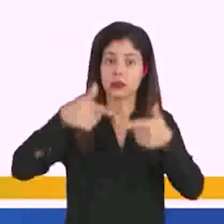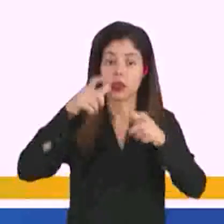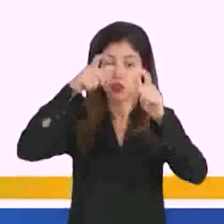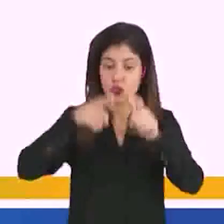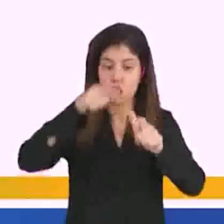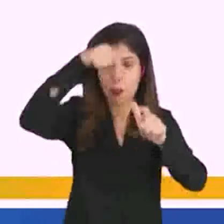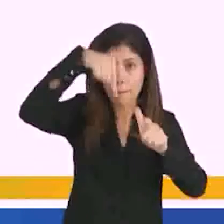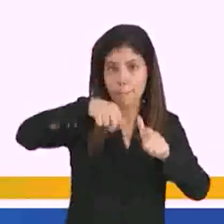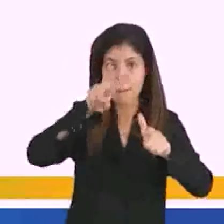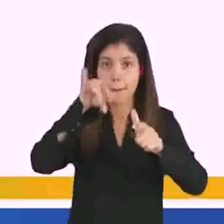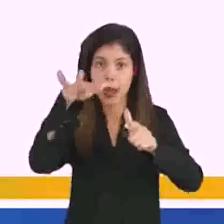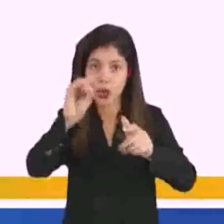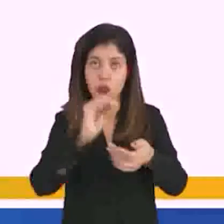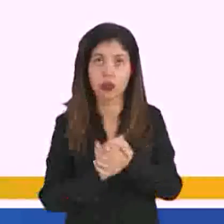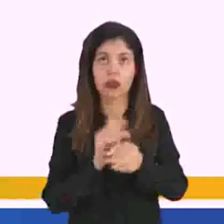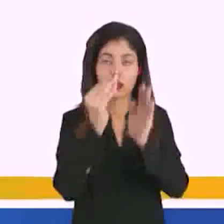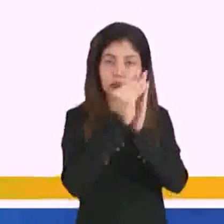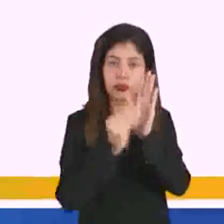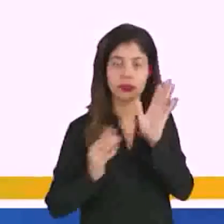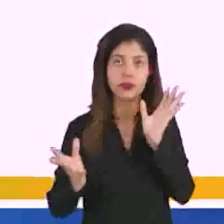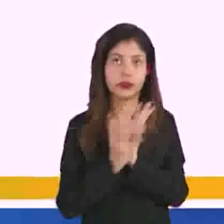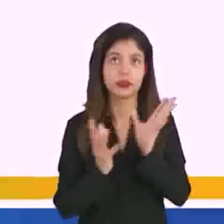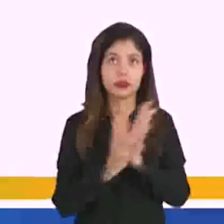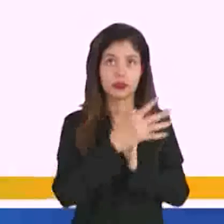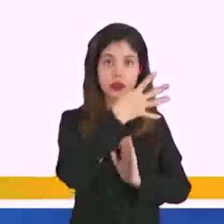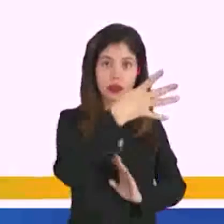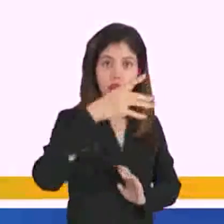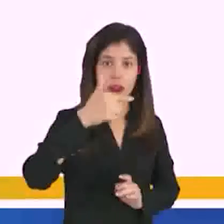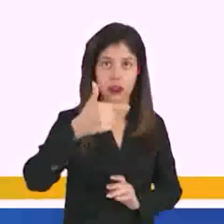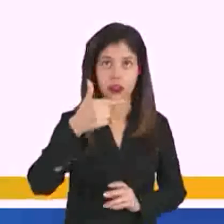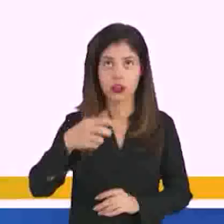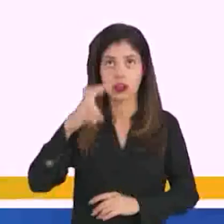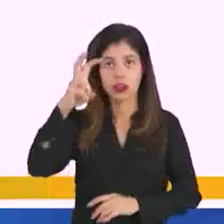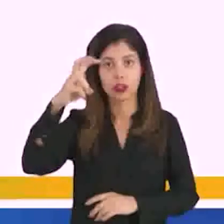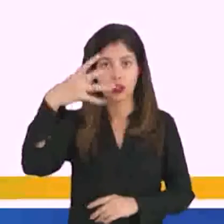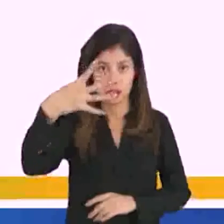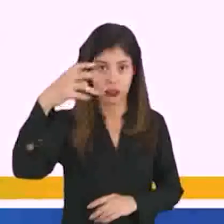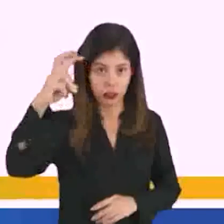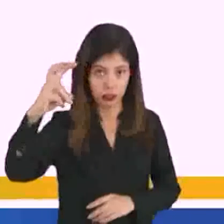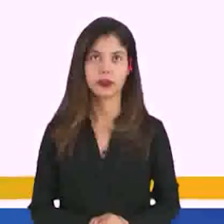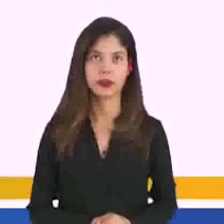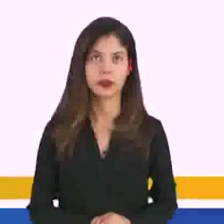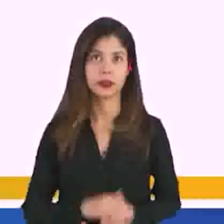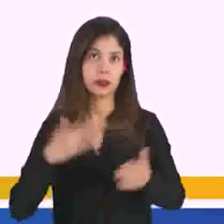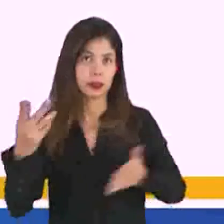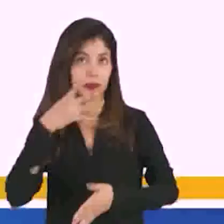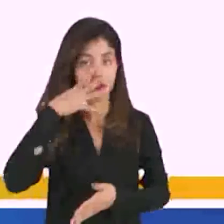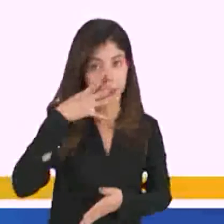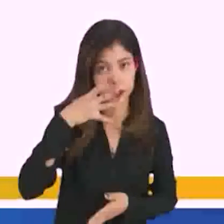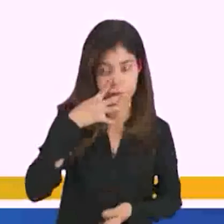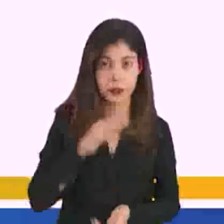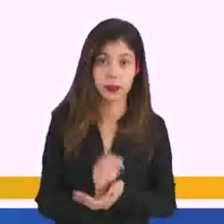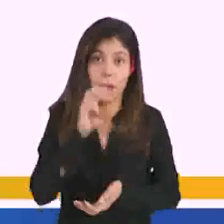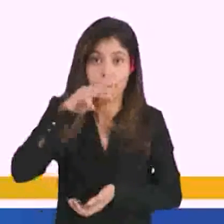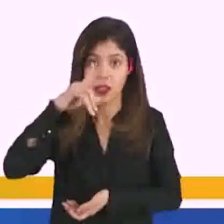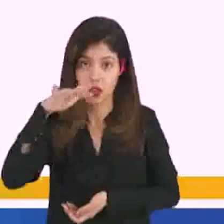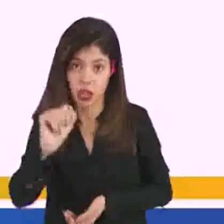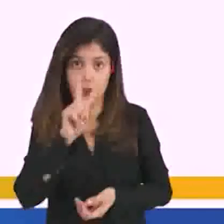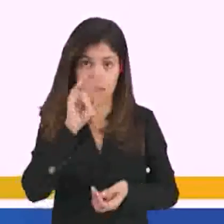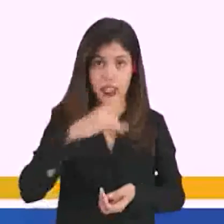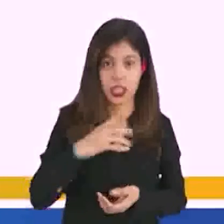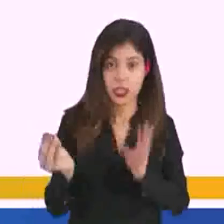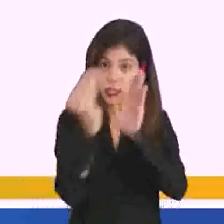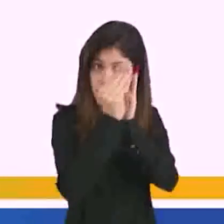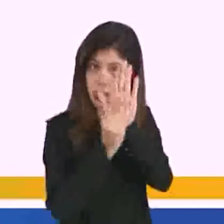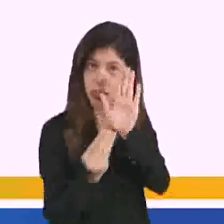centro desse conjunto de dados aí. Ou seja, o número 42 e o número 45. Então, observe que a mediana ela vai